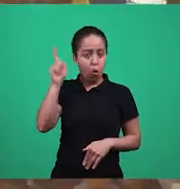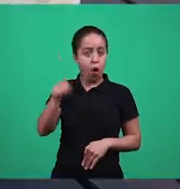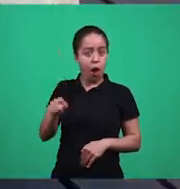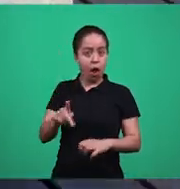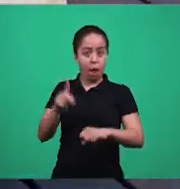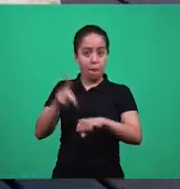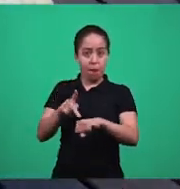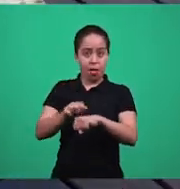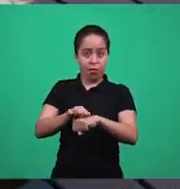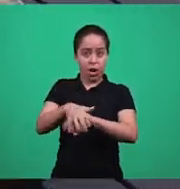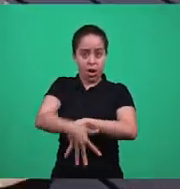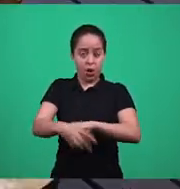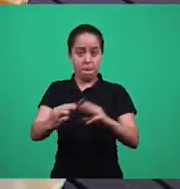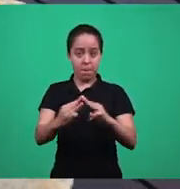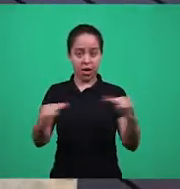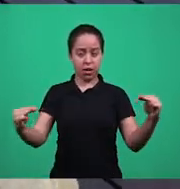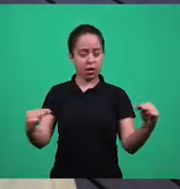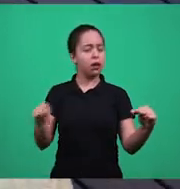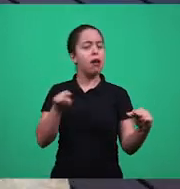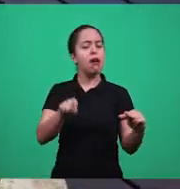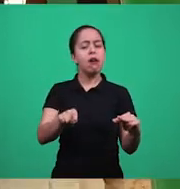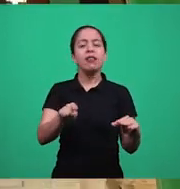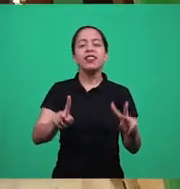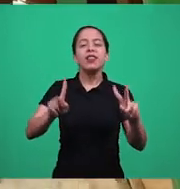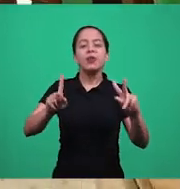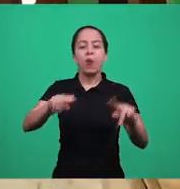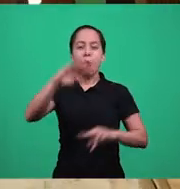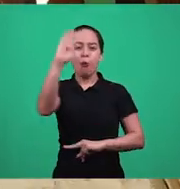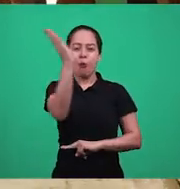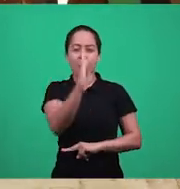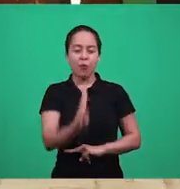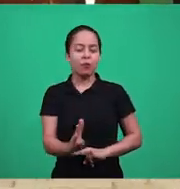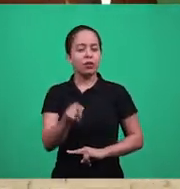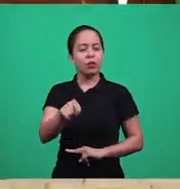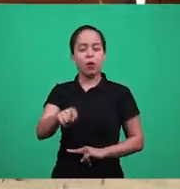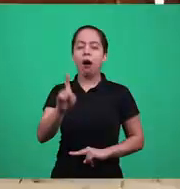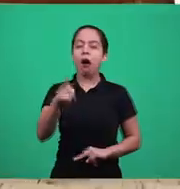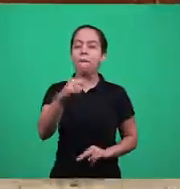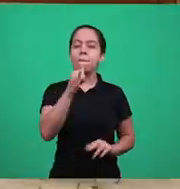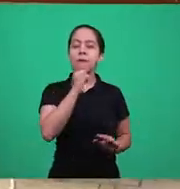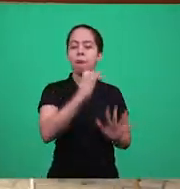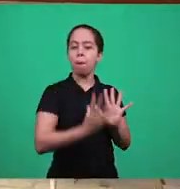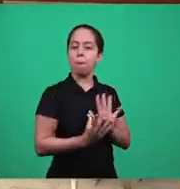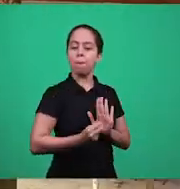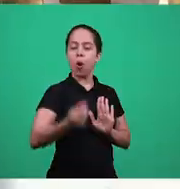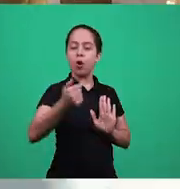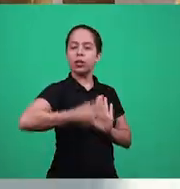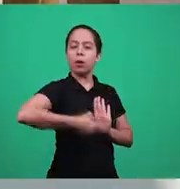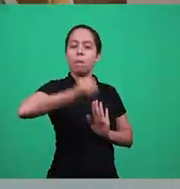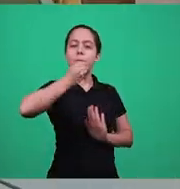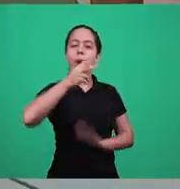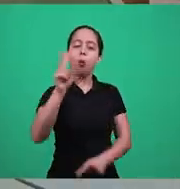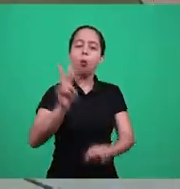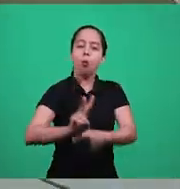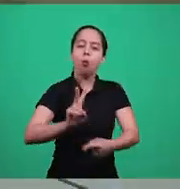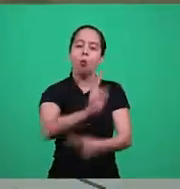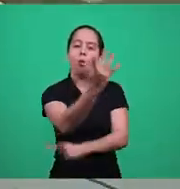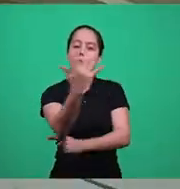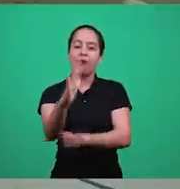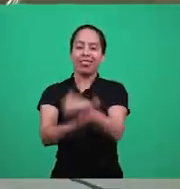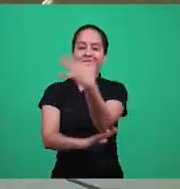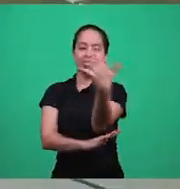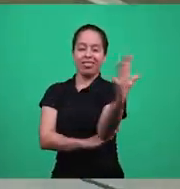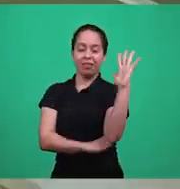Manaim de Pedro do Rio é, como todos os demais Manaíns do Brasil, um exemplo de preservação e cuidado com